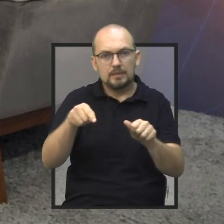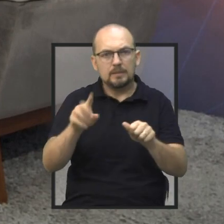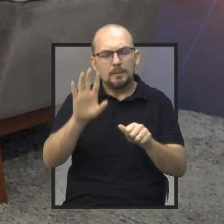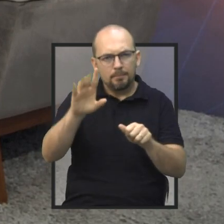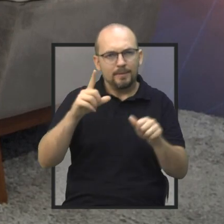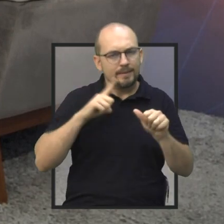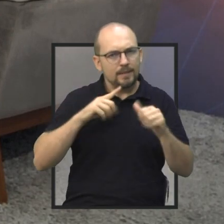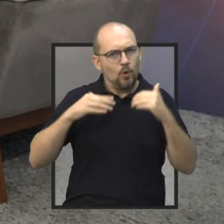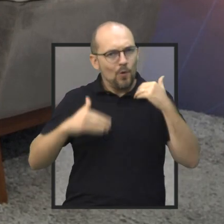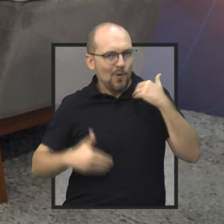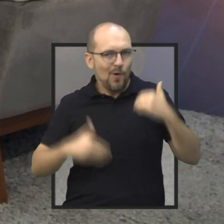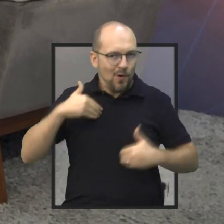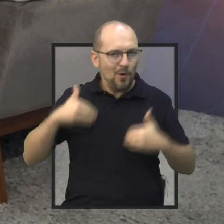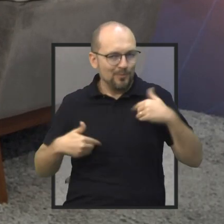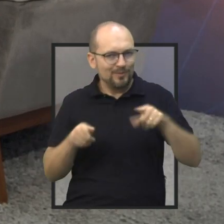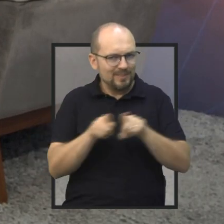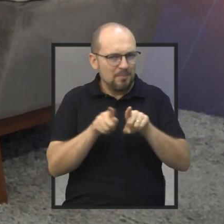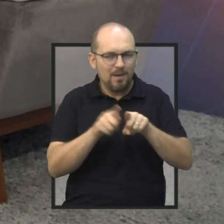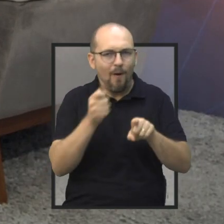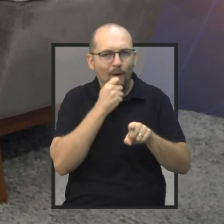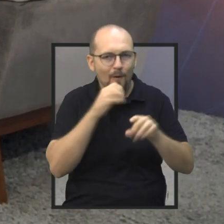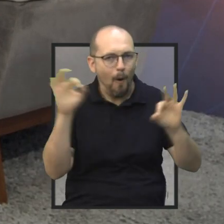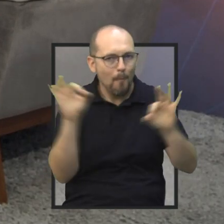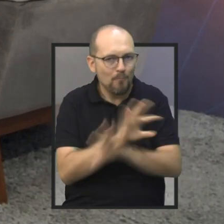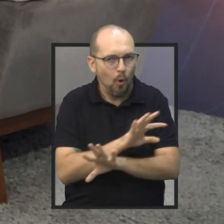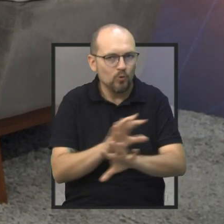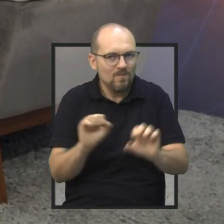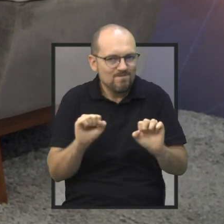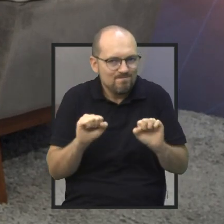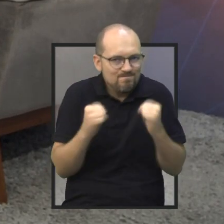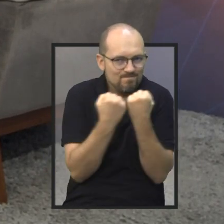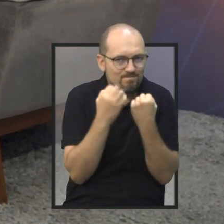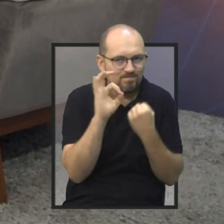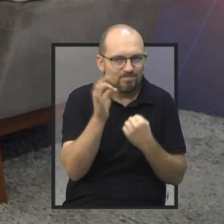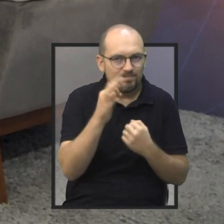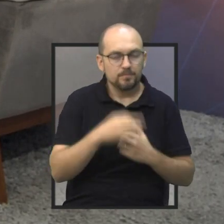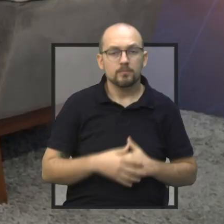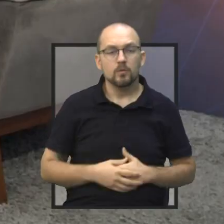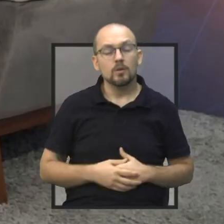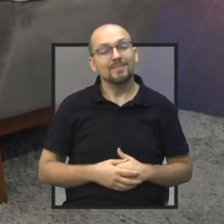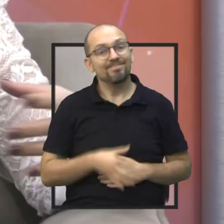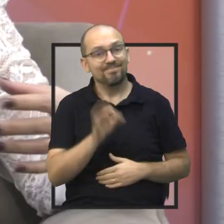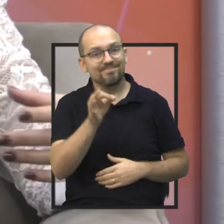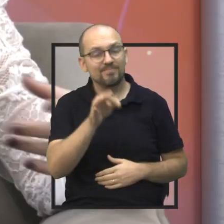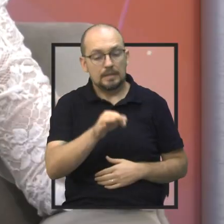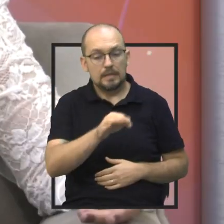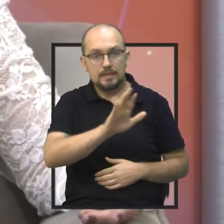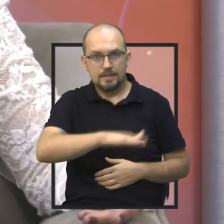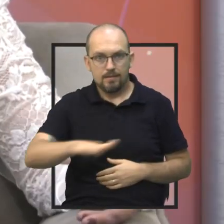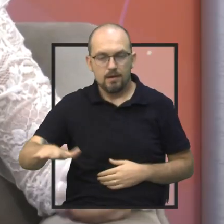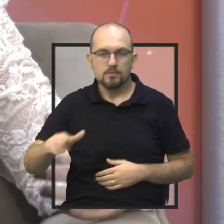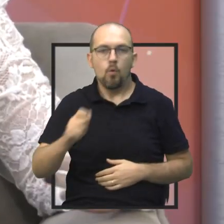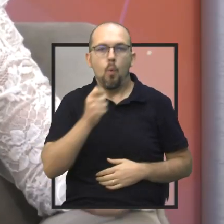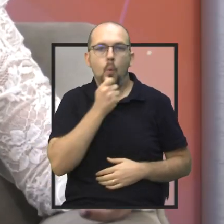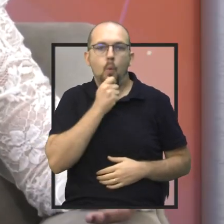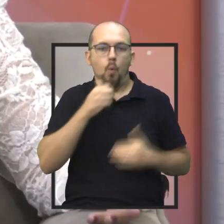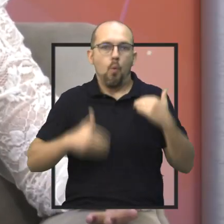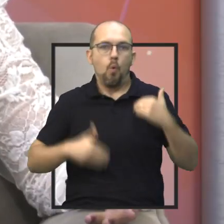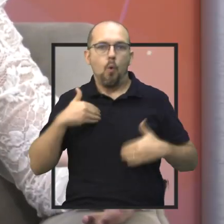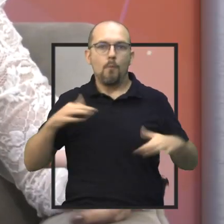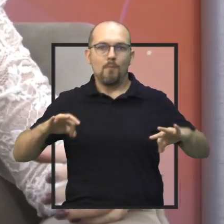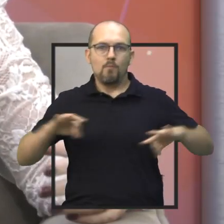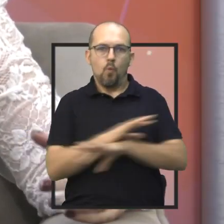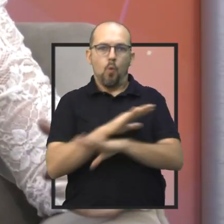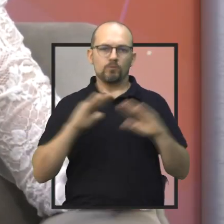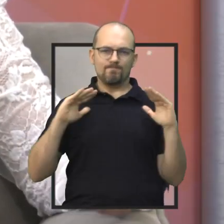questão do sistema imunológico ainda não estar formado? Com certeza, eles têm um sistema imunológico, às vezes eles não foram expostos ainda a